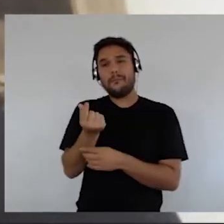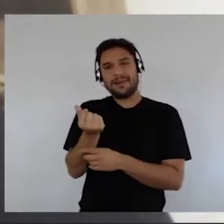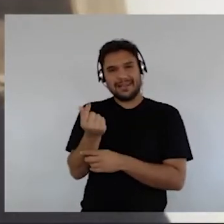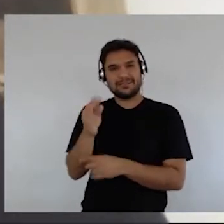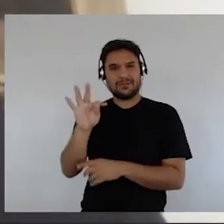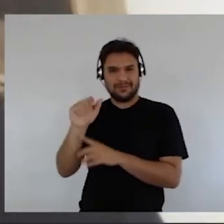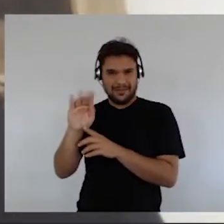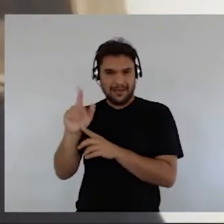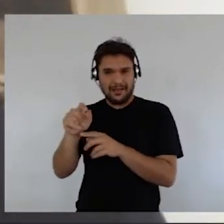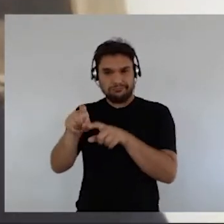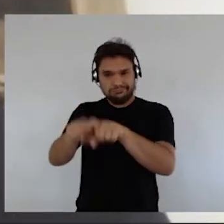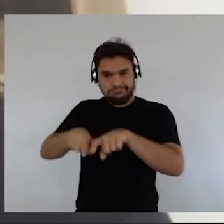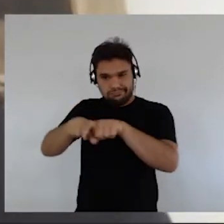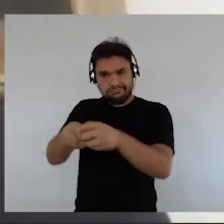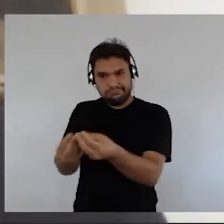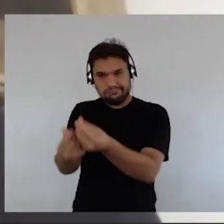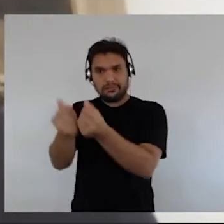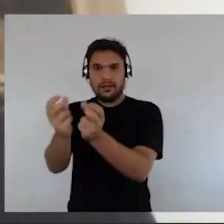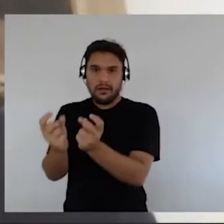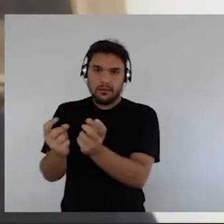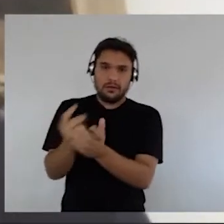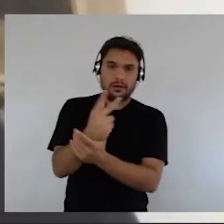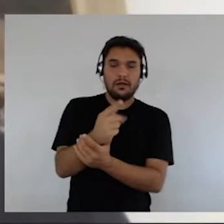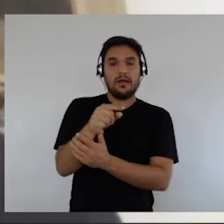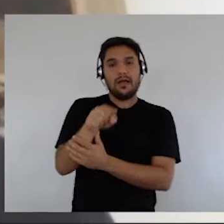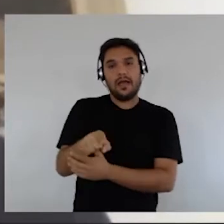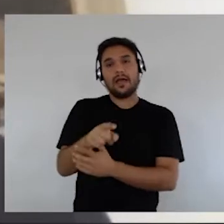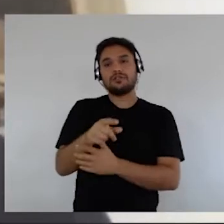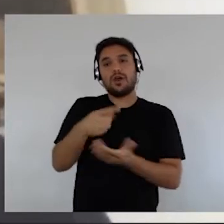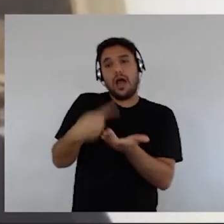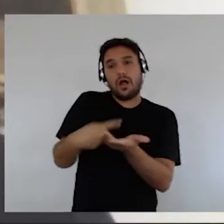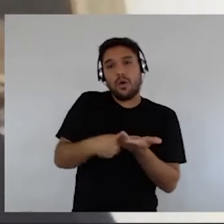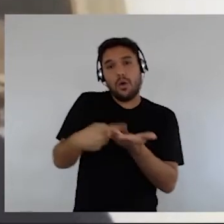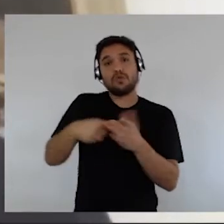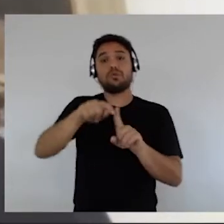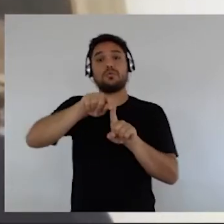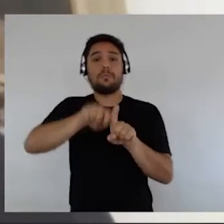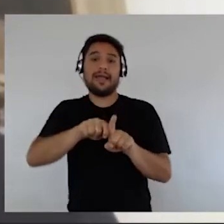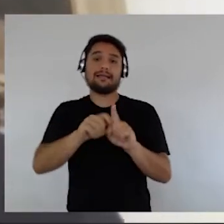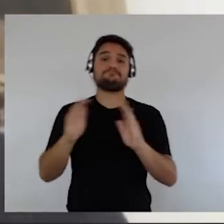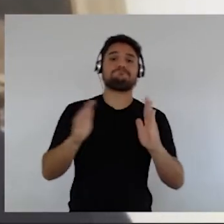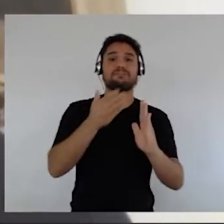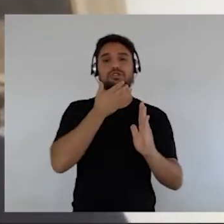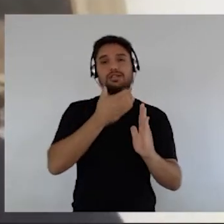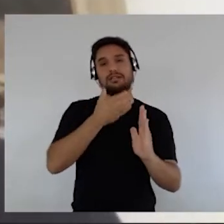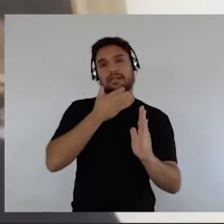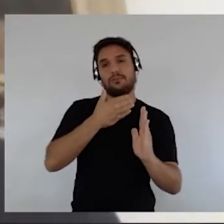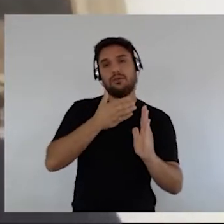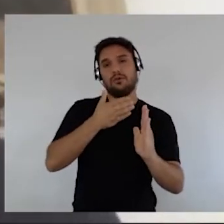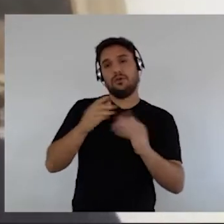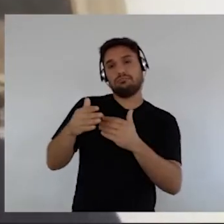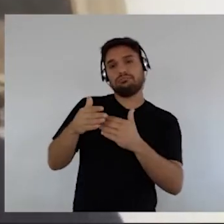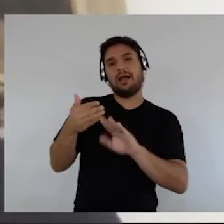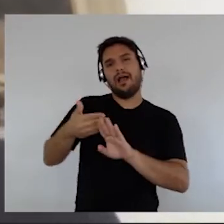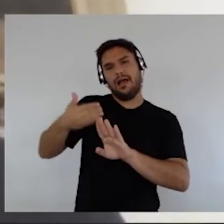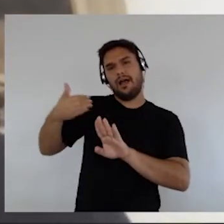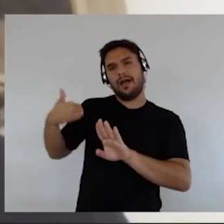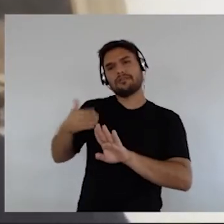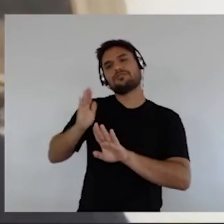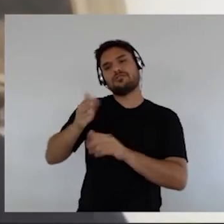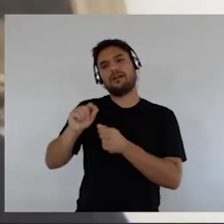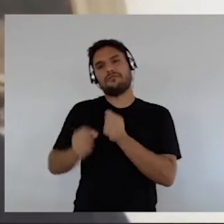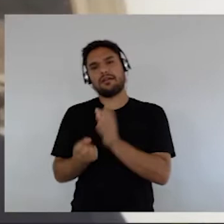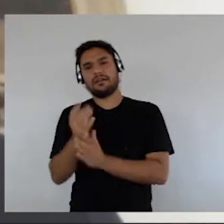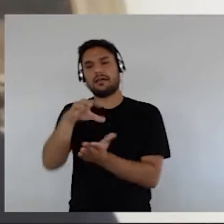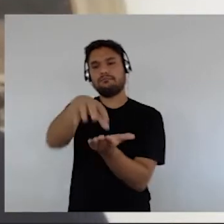tabaco para as safras deve ser sempre objeto de acordo durante o mês de dezembro. Ademais, nos últimos anos, foram criadas as